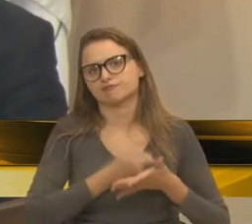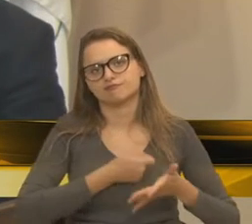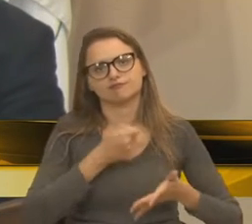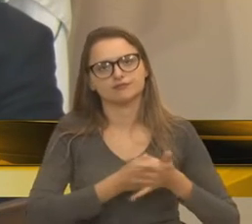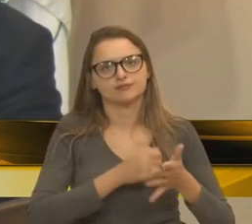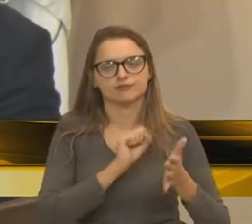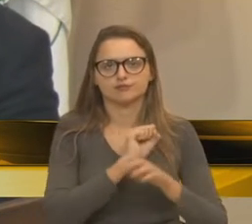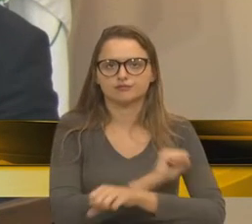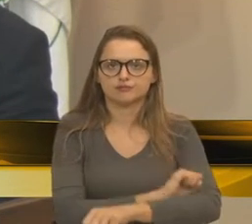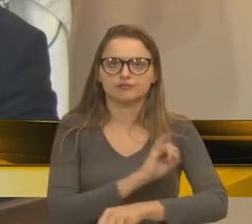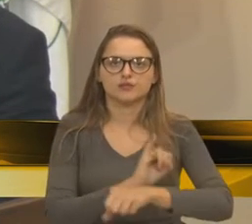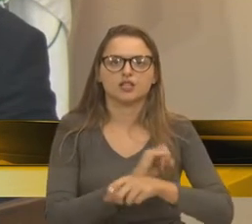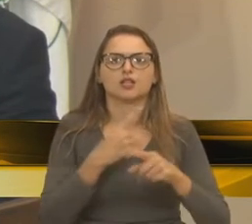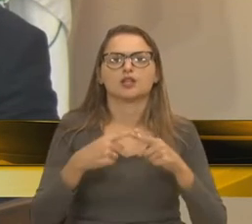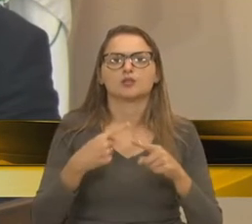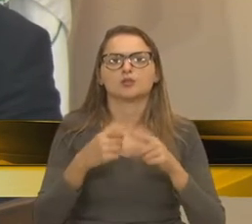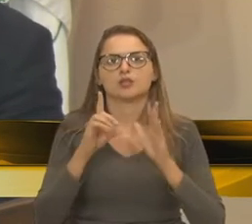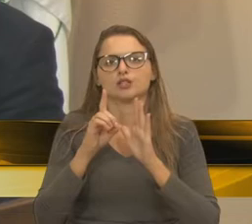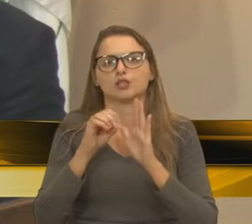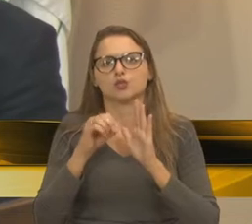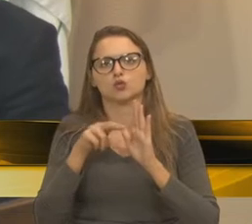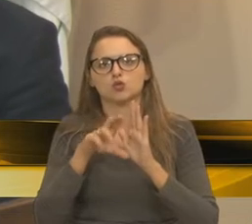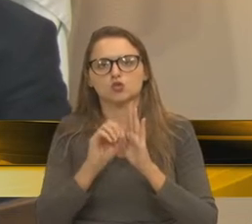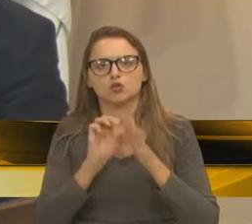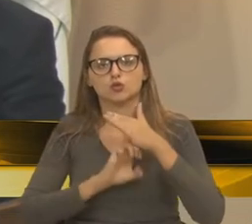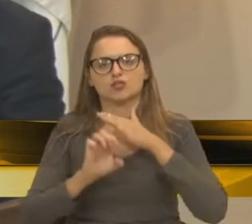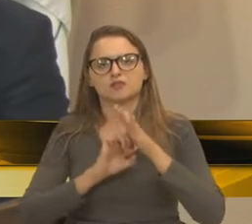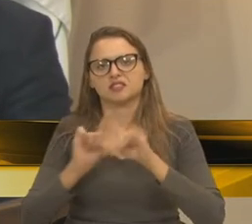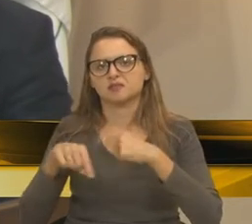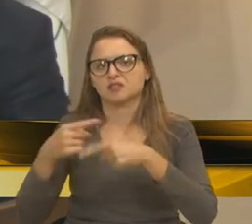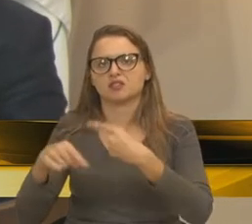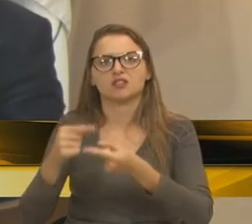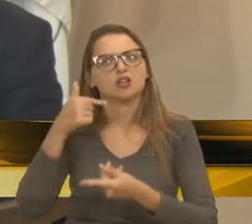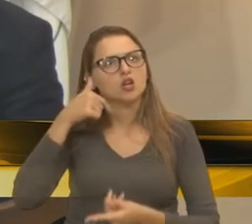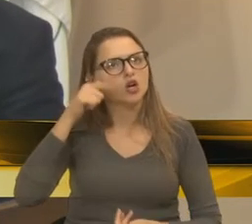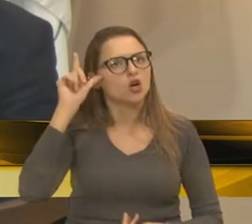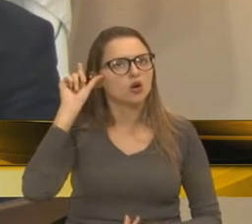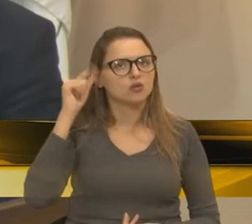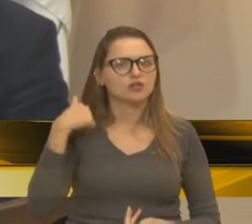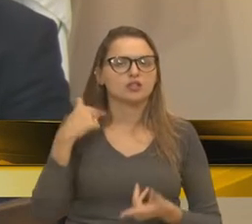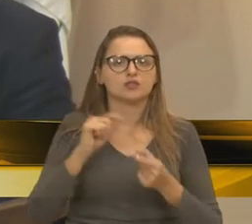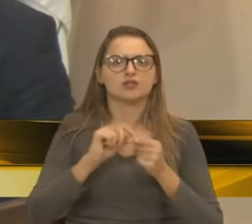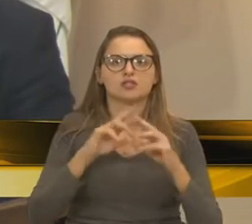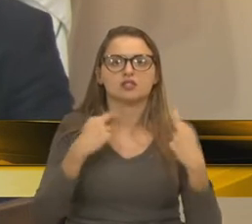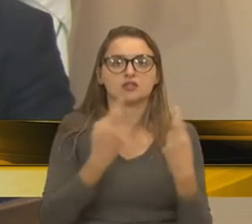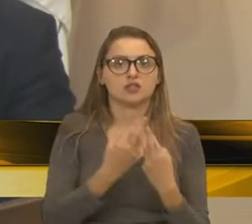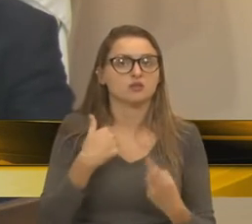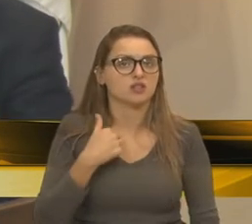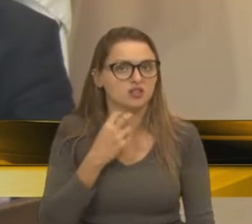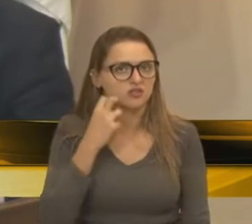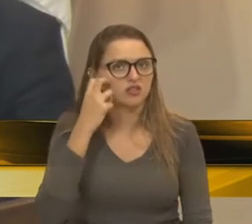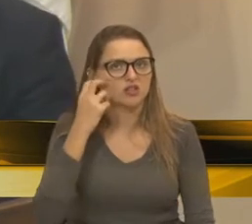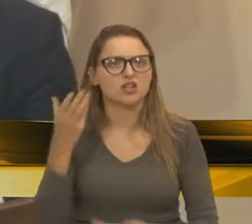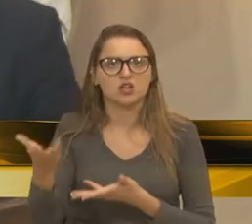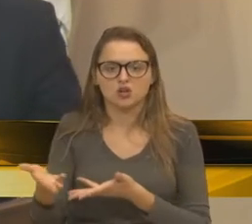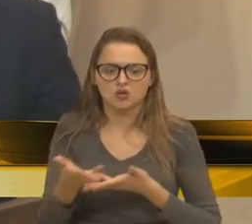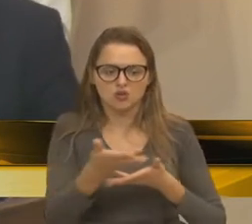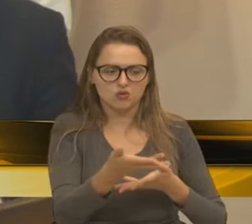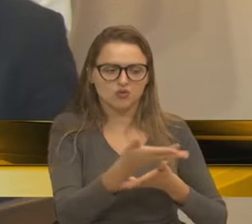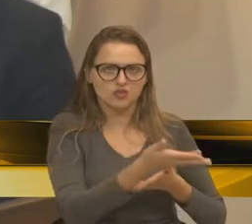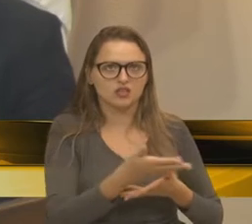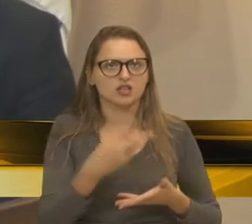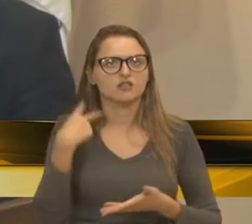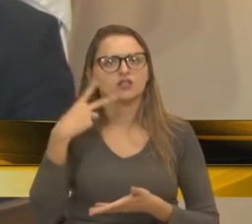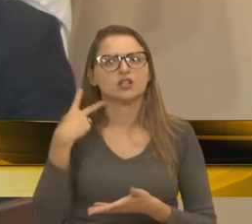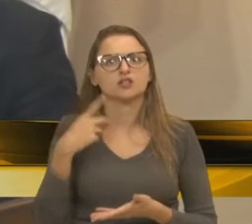porque os empresários me enrolaram. Eu fiz uma reunião ontem em que eu fiquei envergonhado. Sinceramente, convidei todos os vereadores,